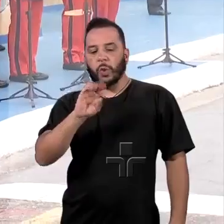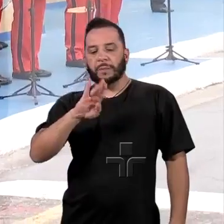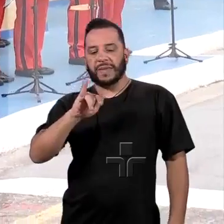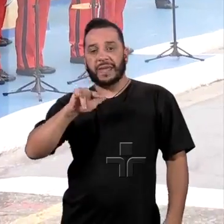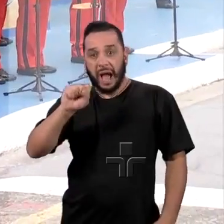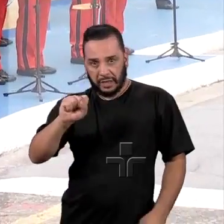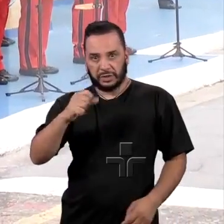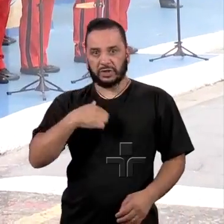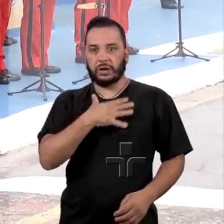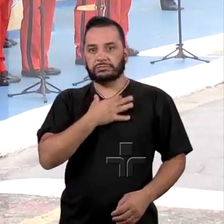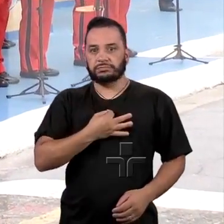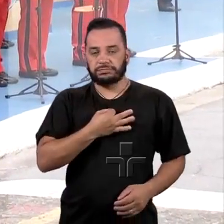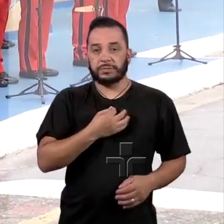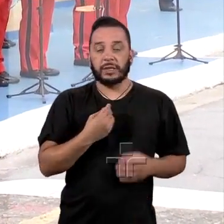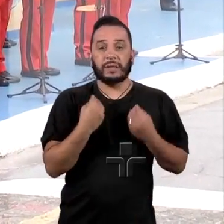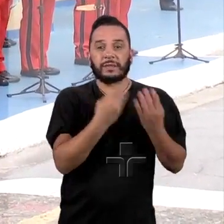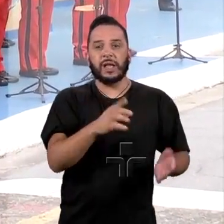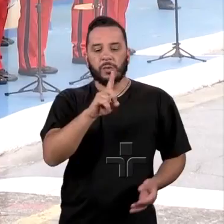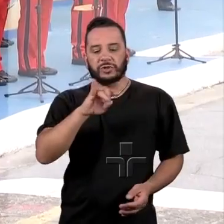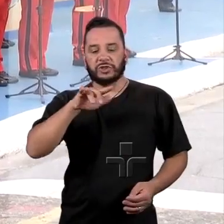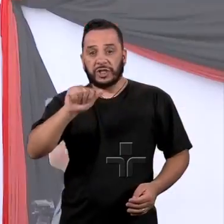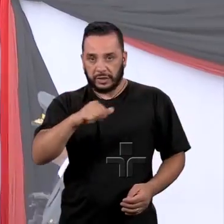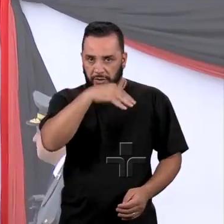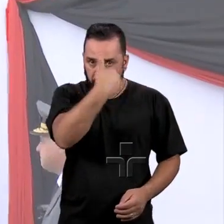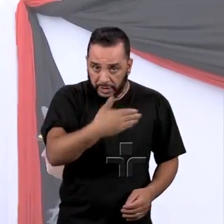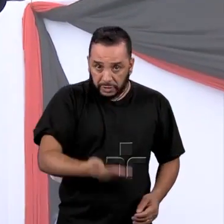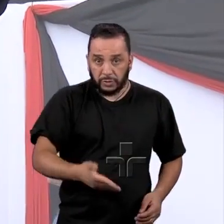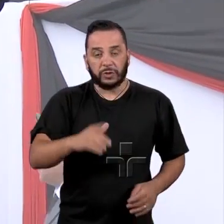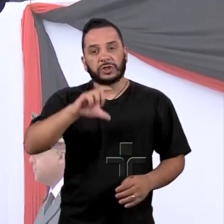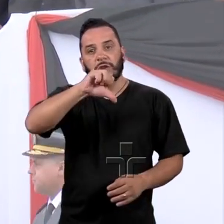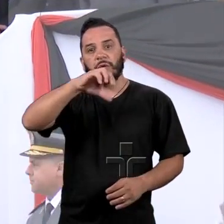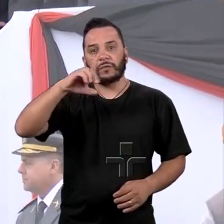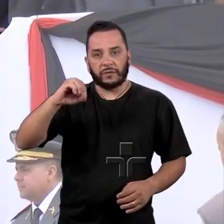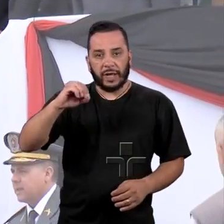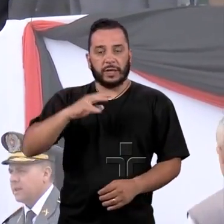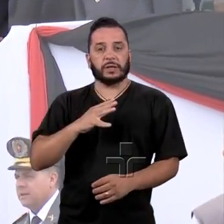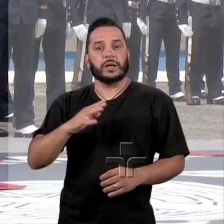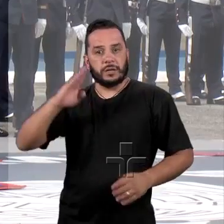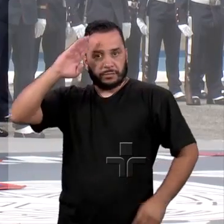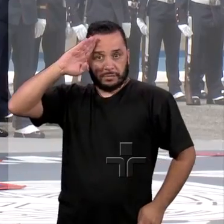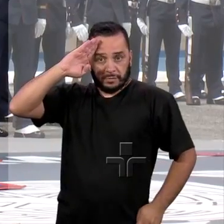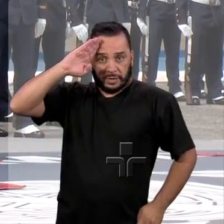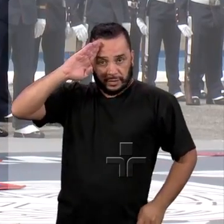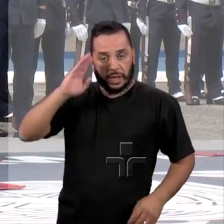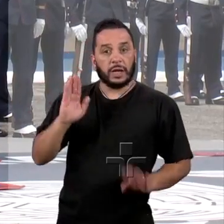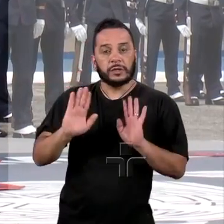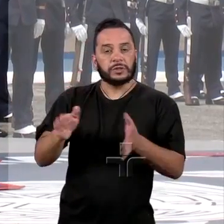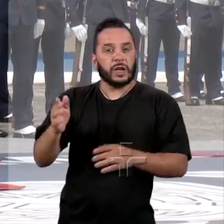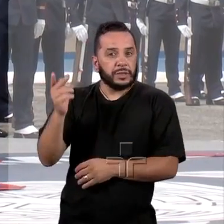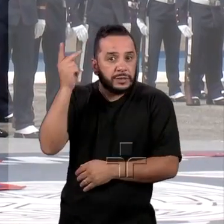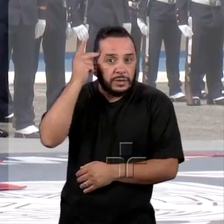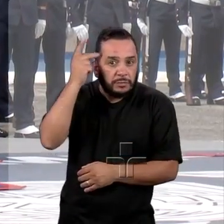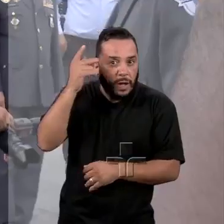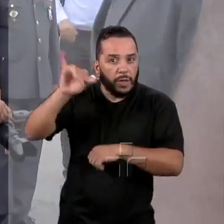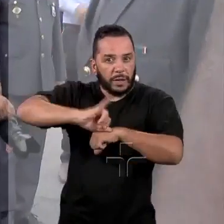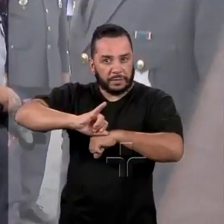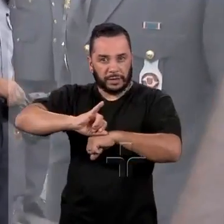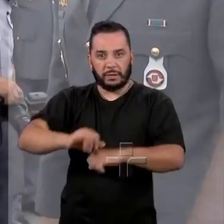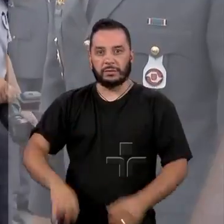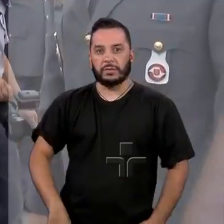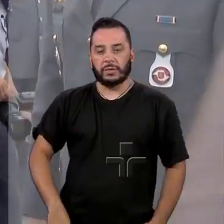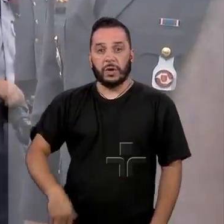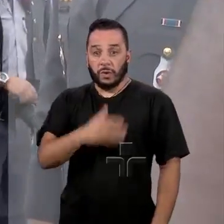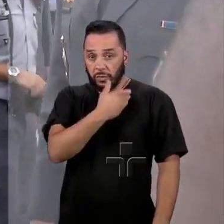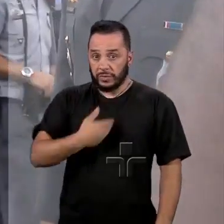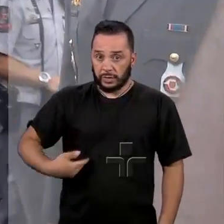90 personalidades civis e militares na Academia Militar do Barro Branco, na zona norte da capital paulista. O